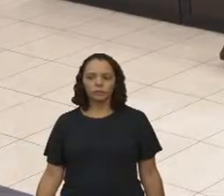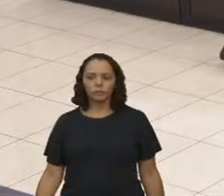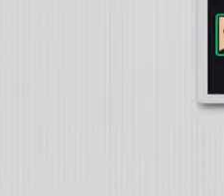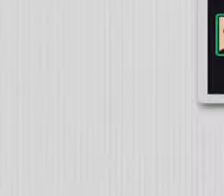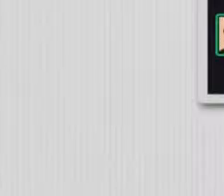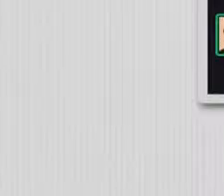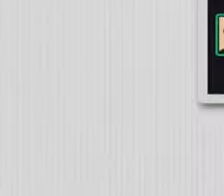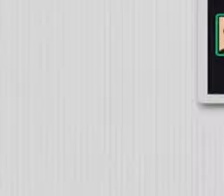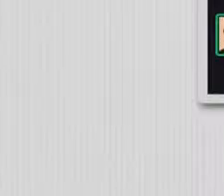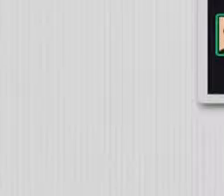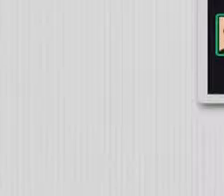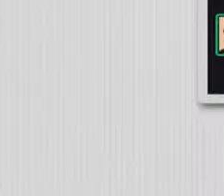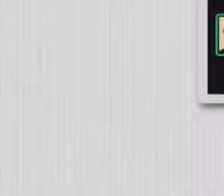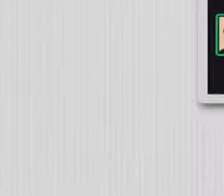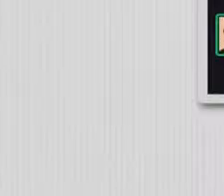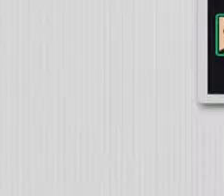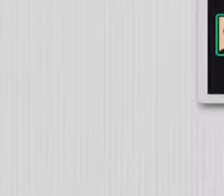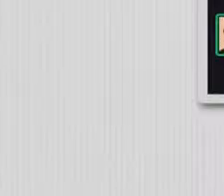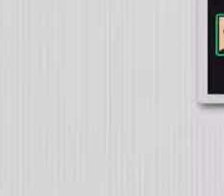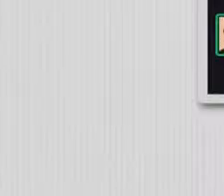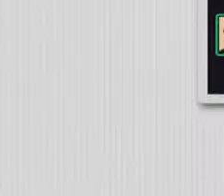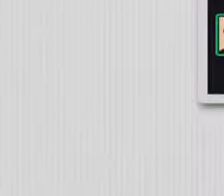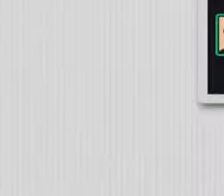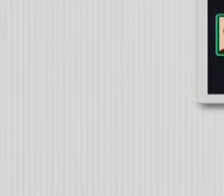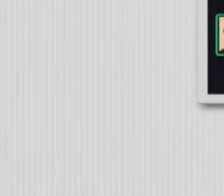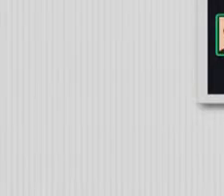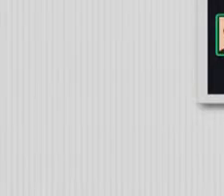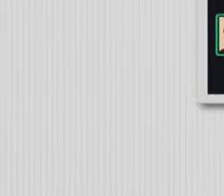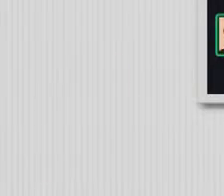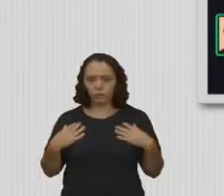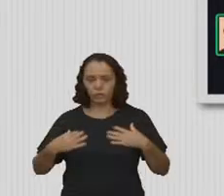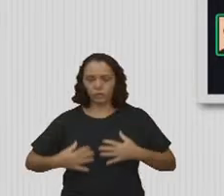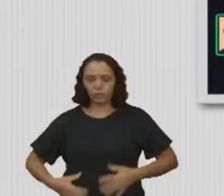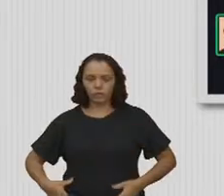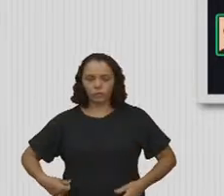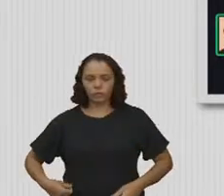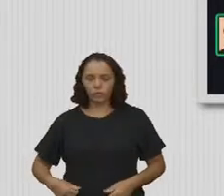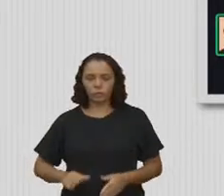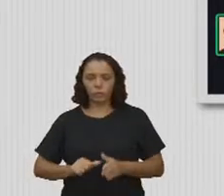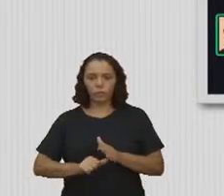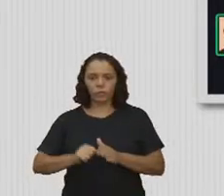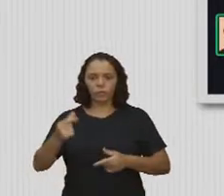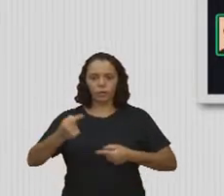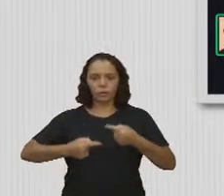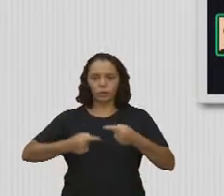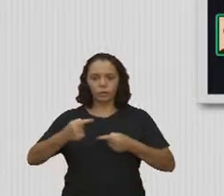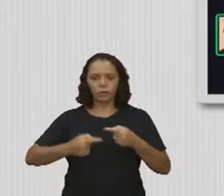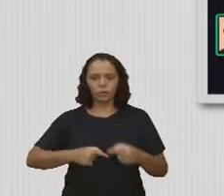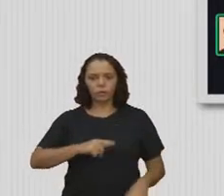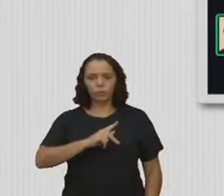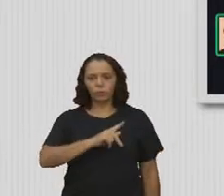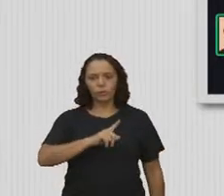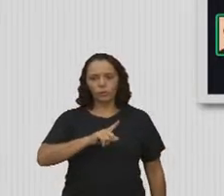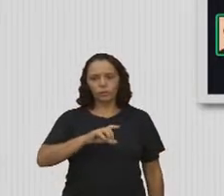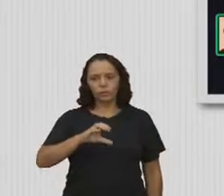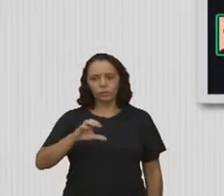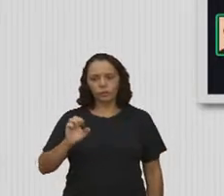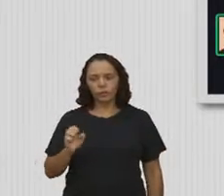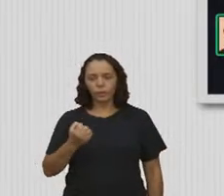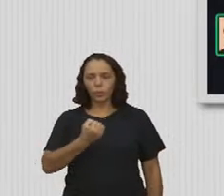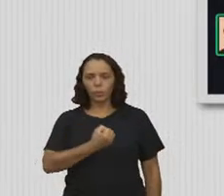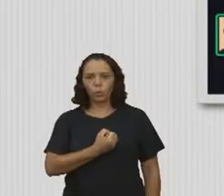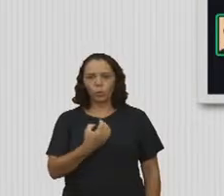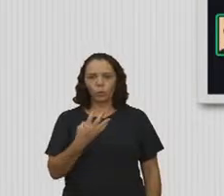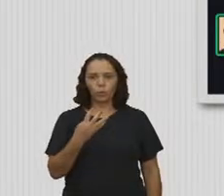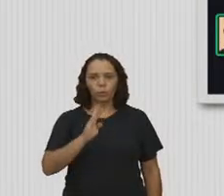Primeira discussão do PLCE número